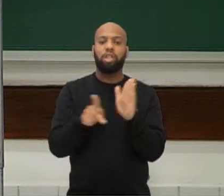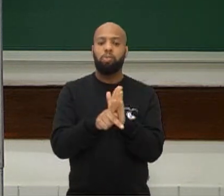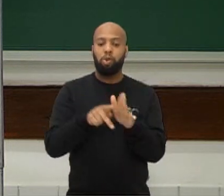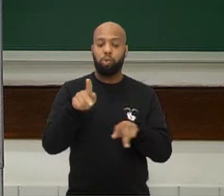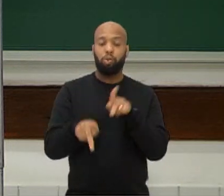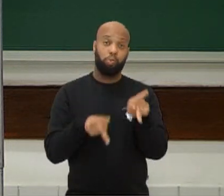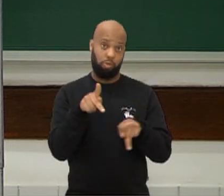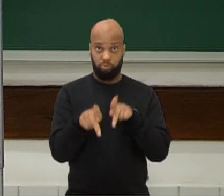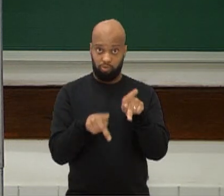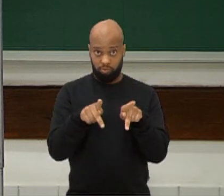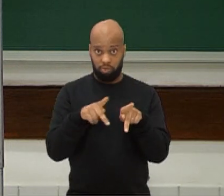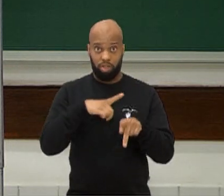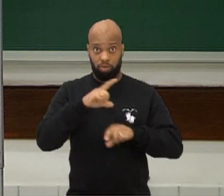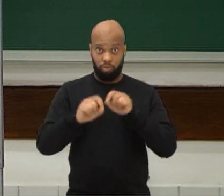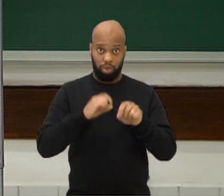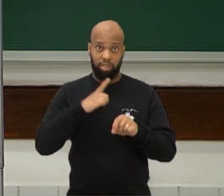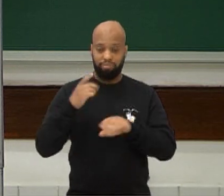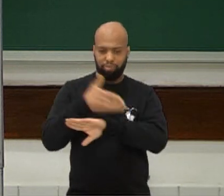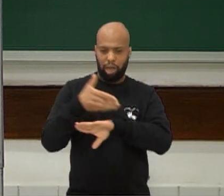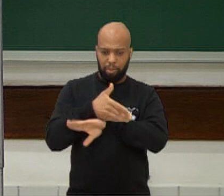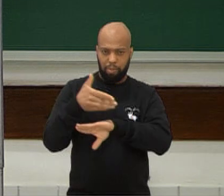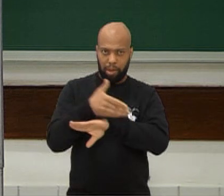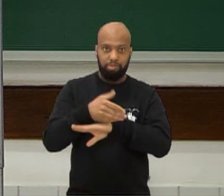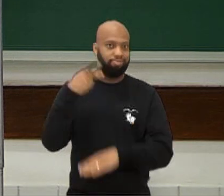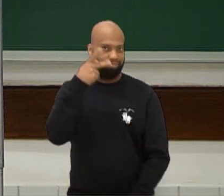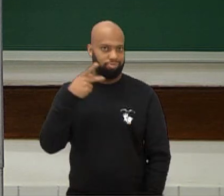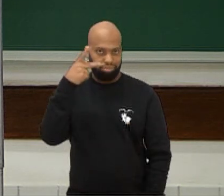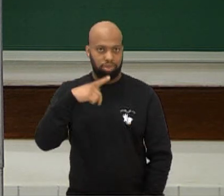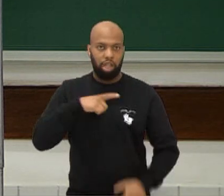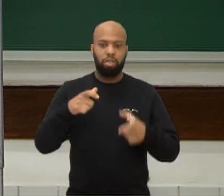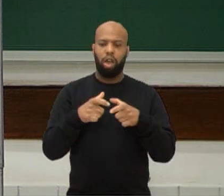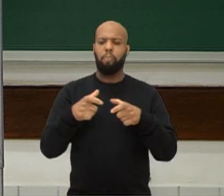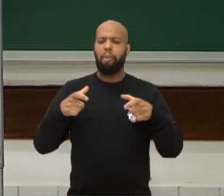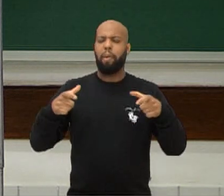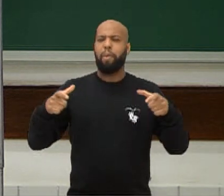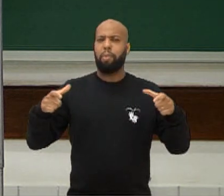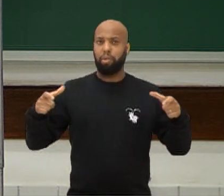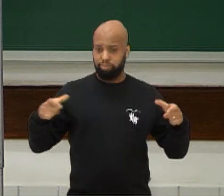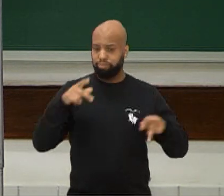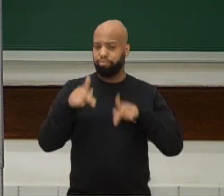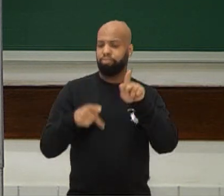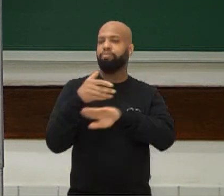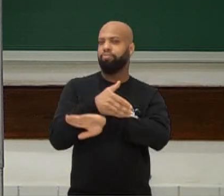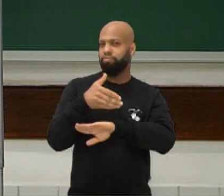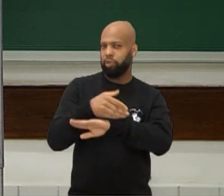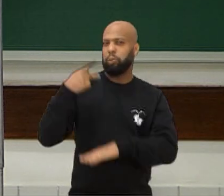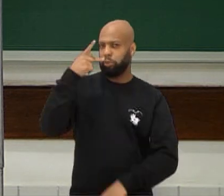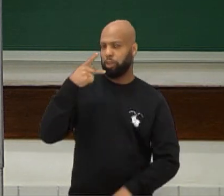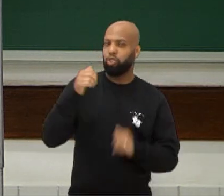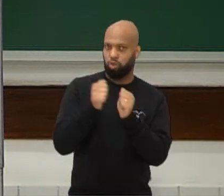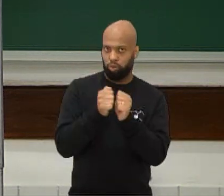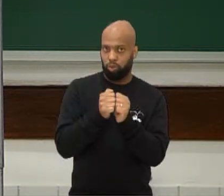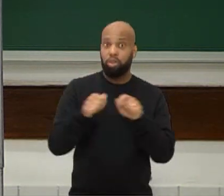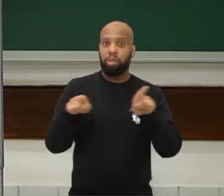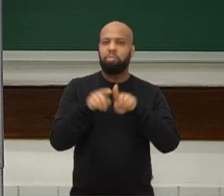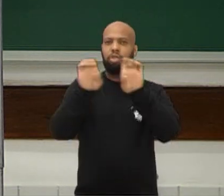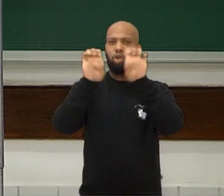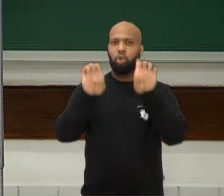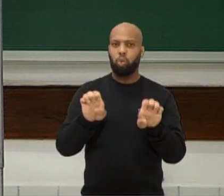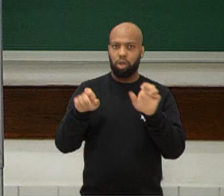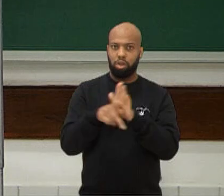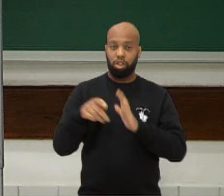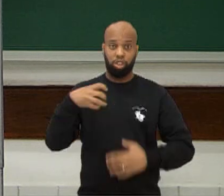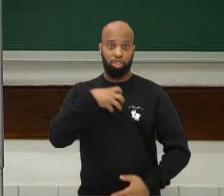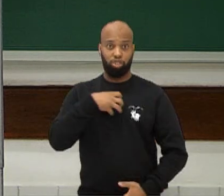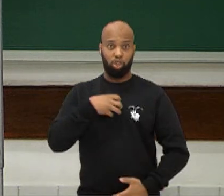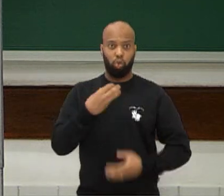seja, existe uma participação política de uma maioria da população. E a estrutura dessa República